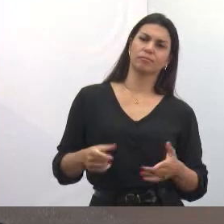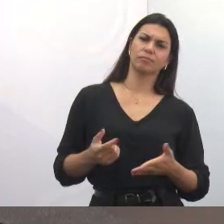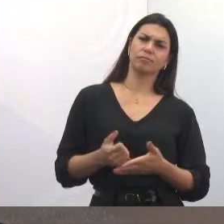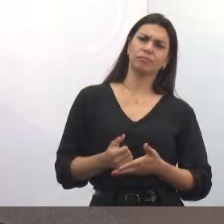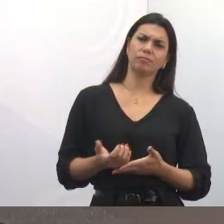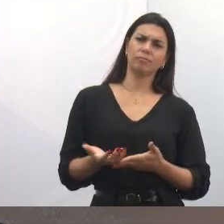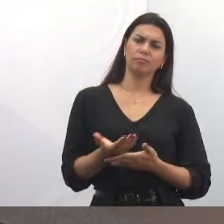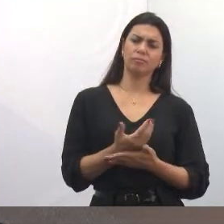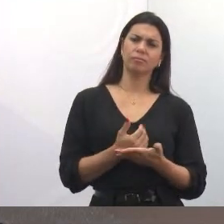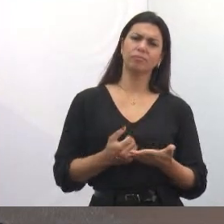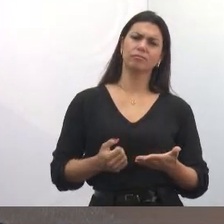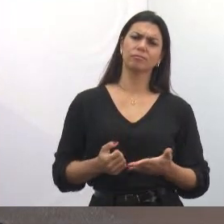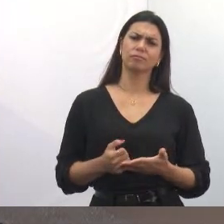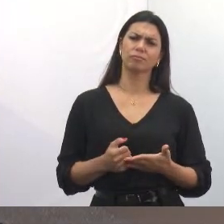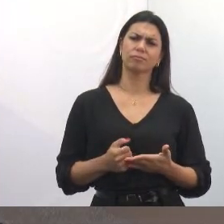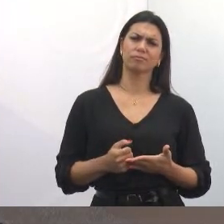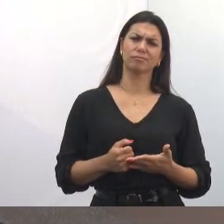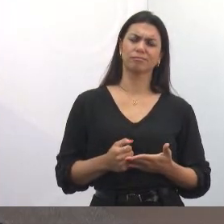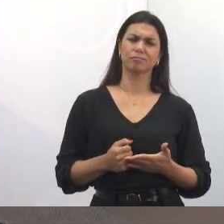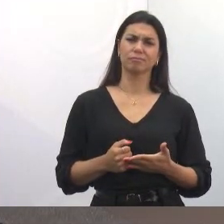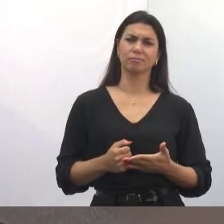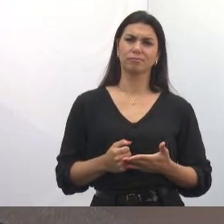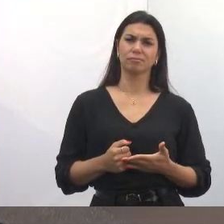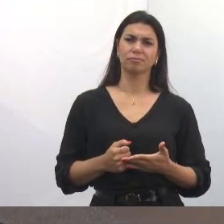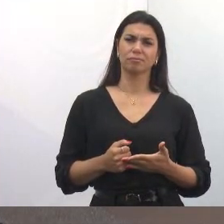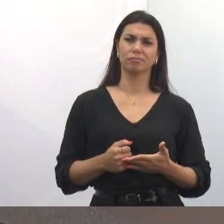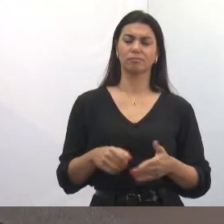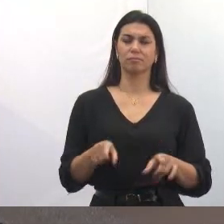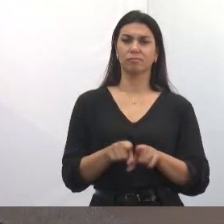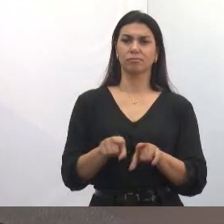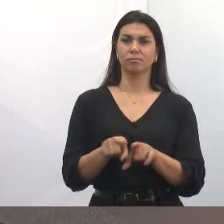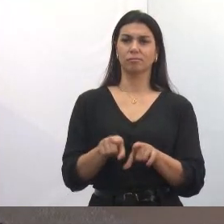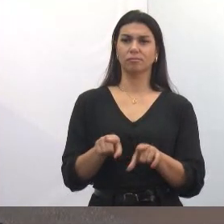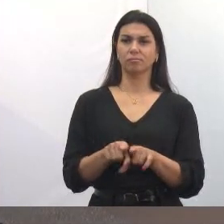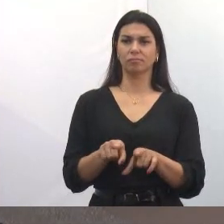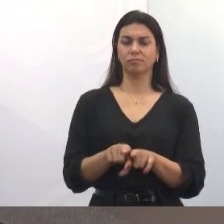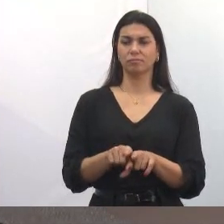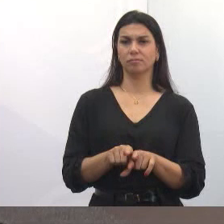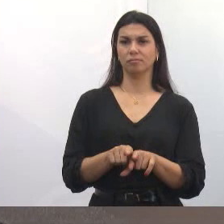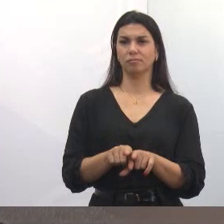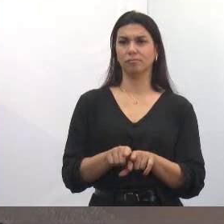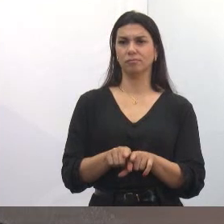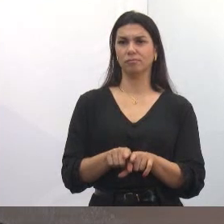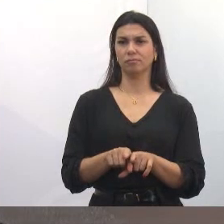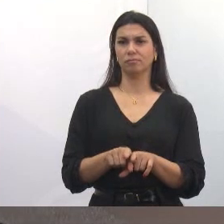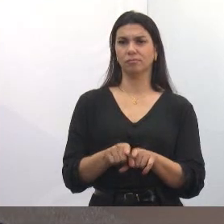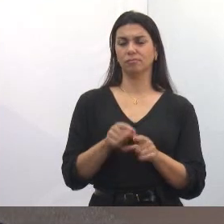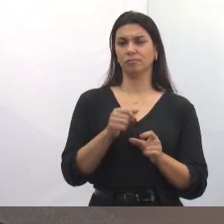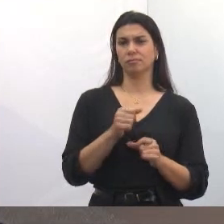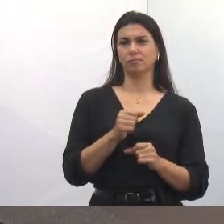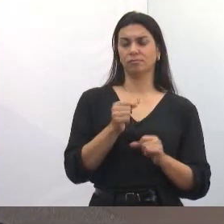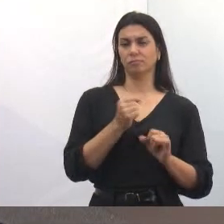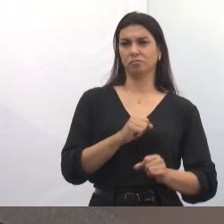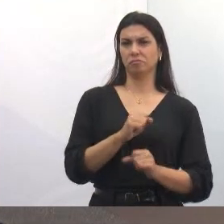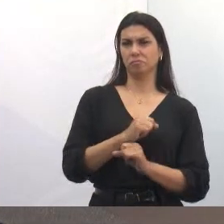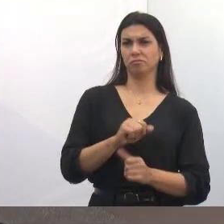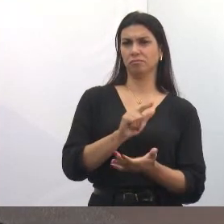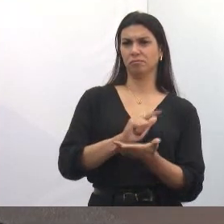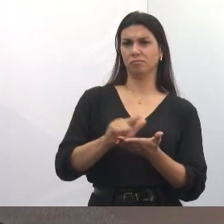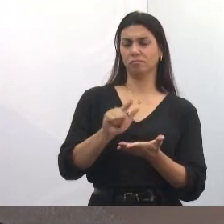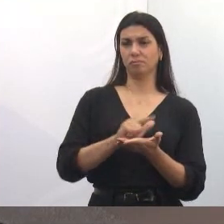portais, porta a porta. Variação manual, varrição mecanizada,